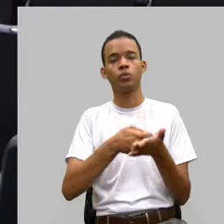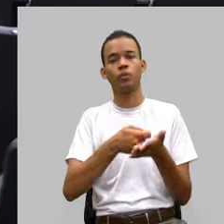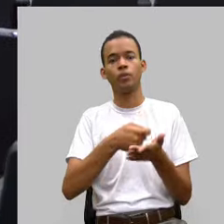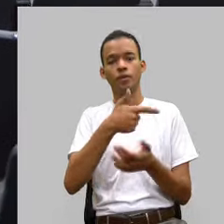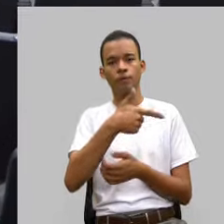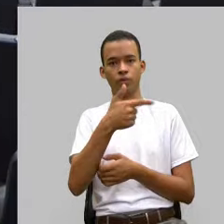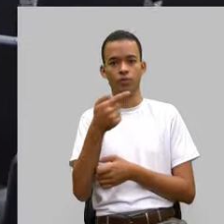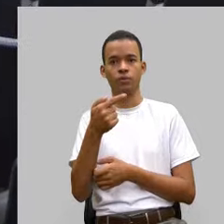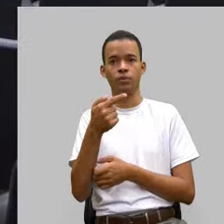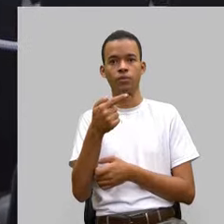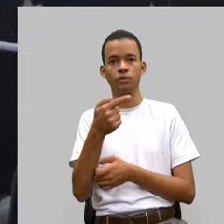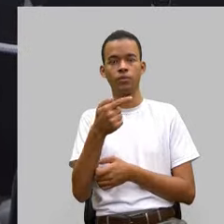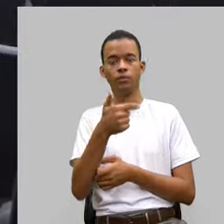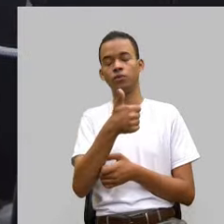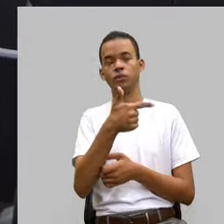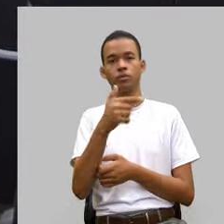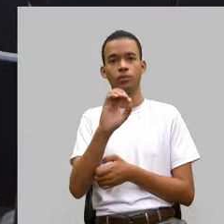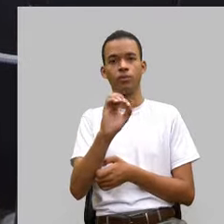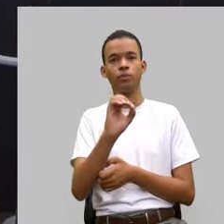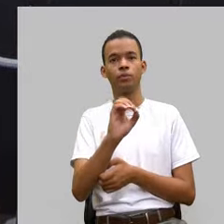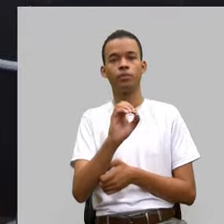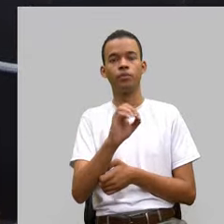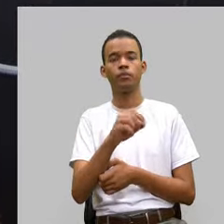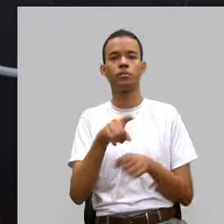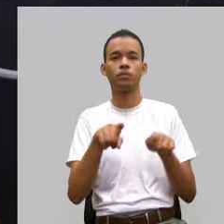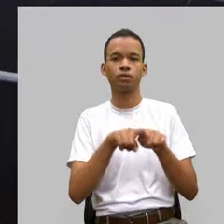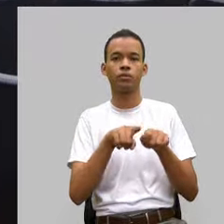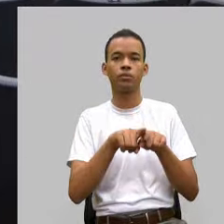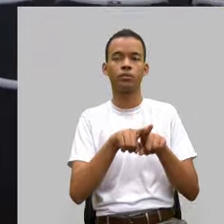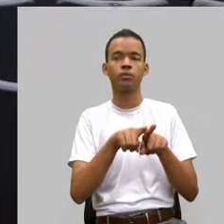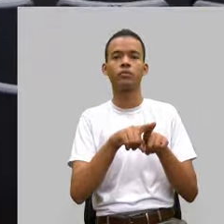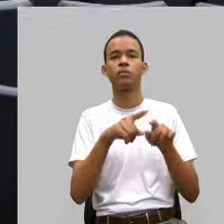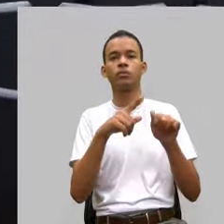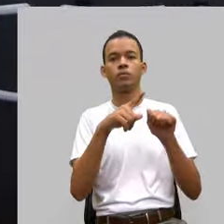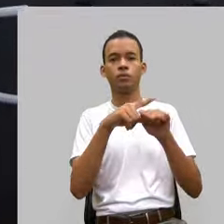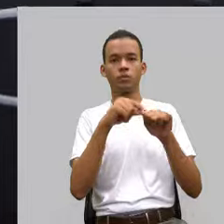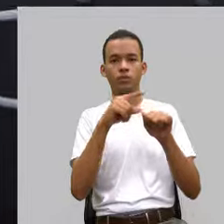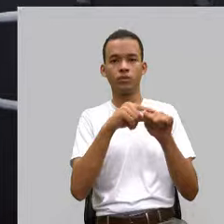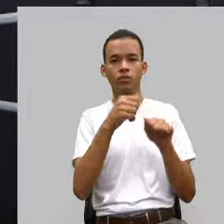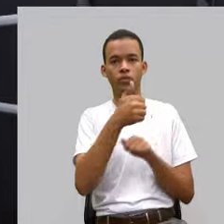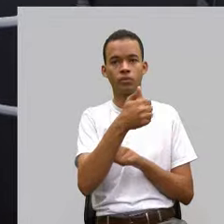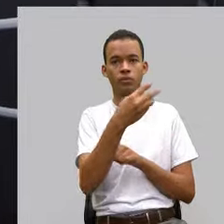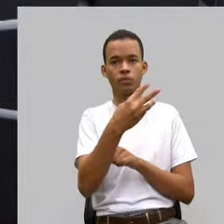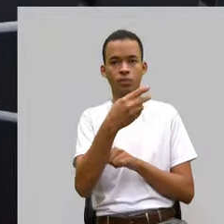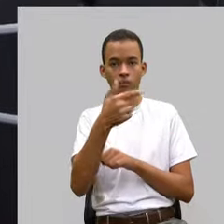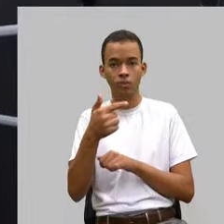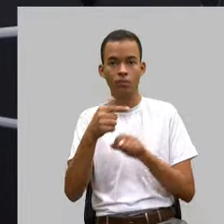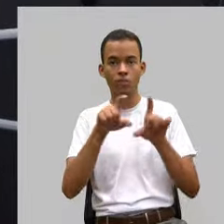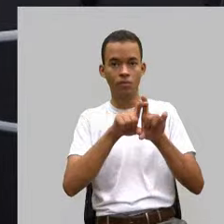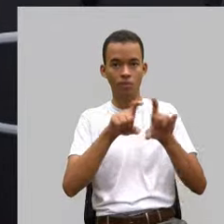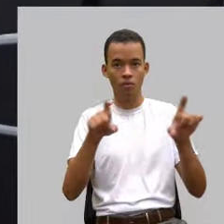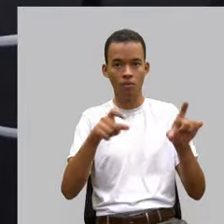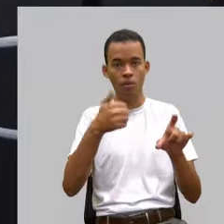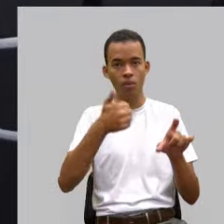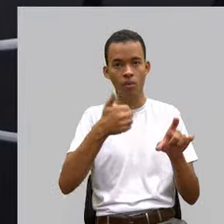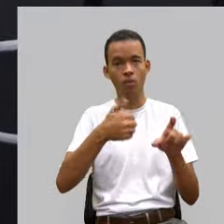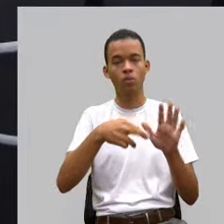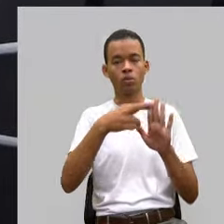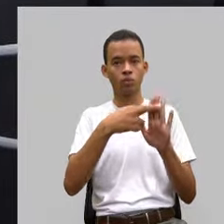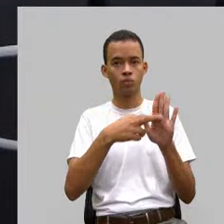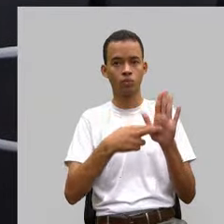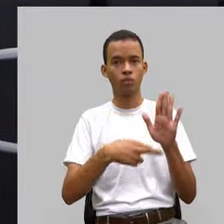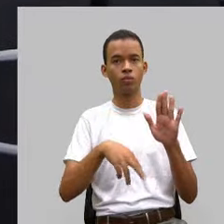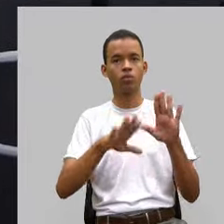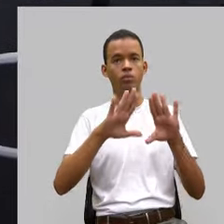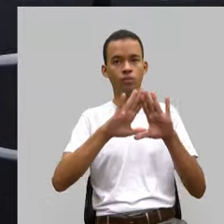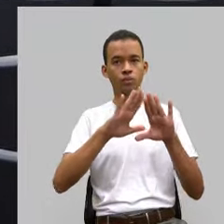a presidência nos termos do parágrafo nos termos do artigo 132 parágrafo primeiro do Regimento Interno dispensa a